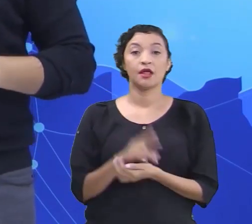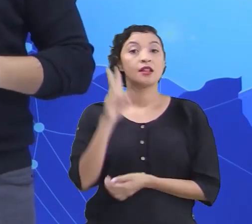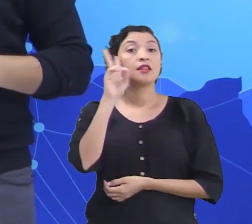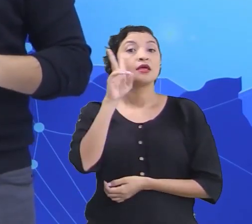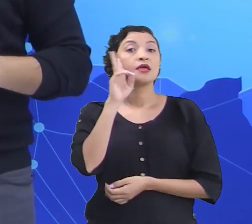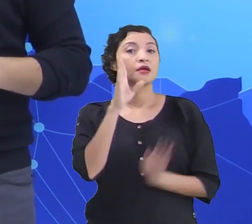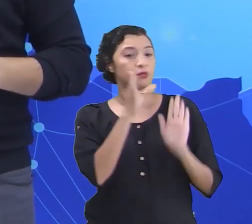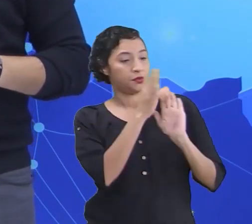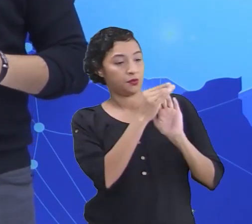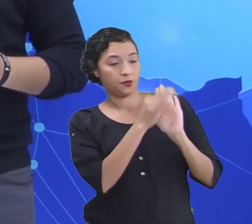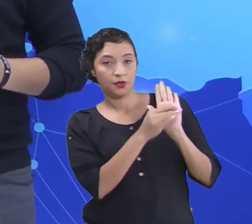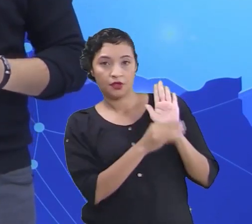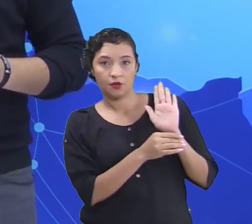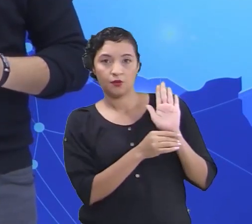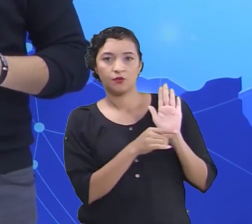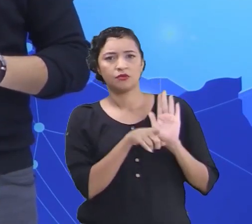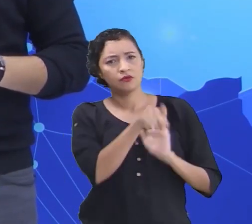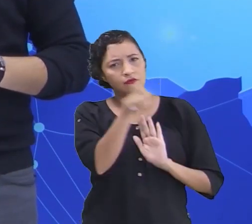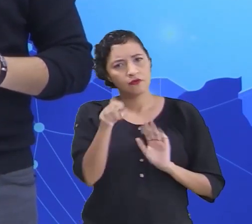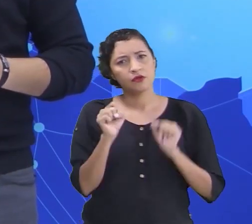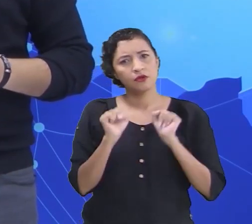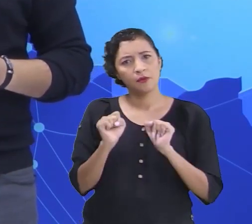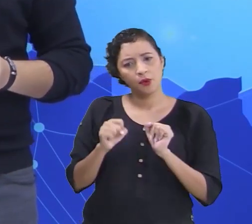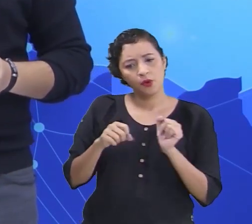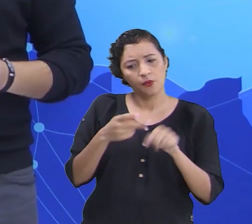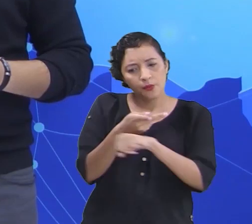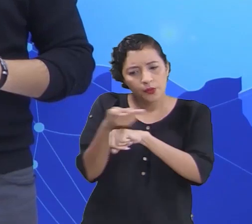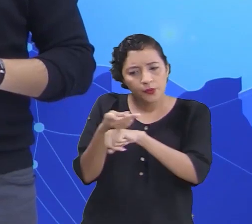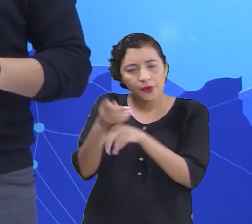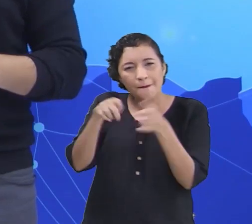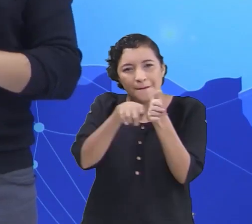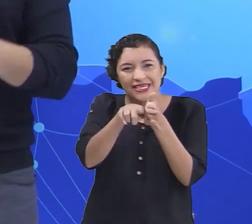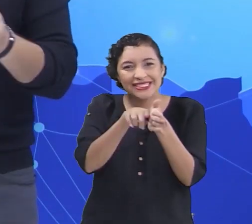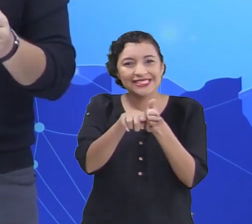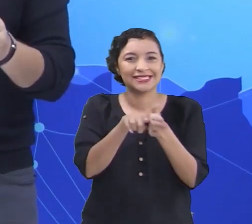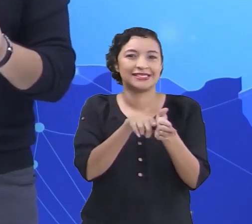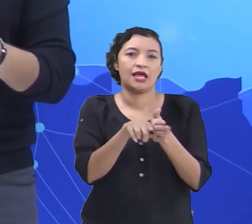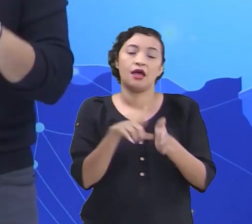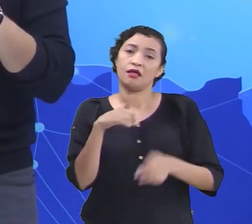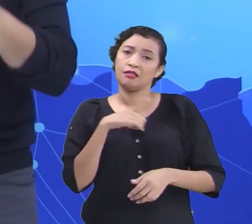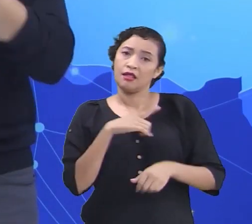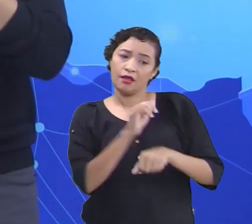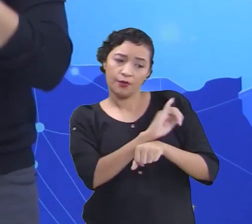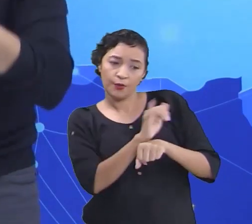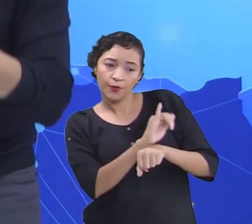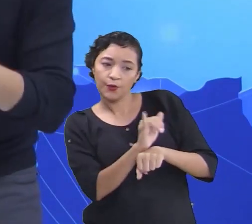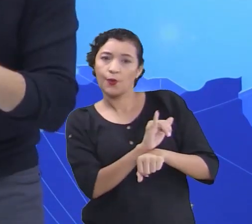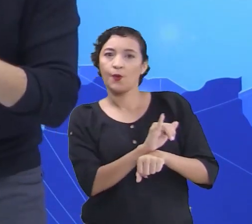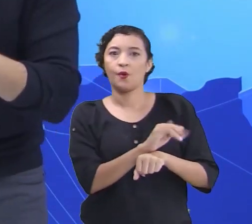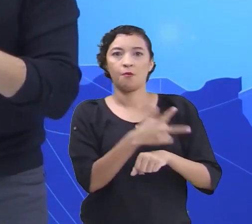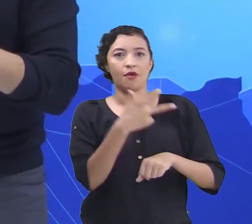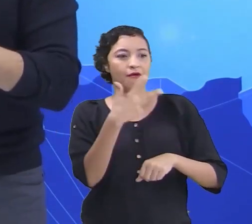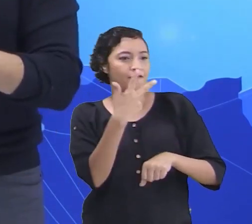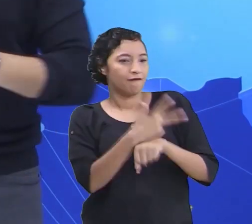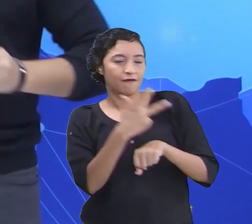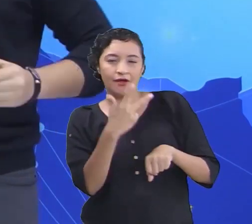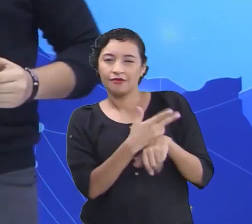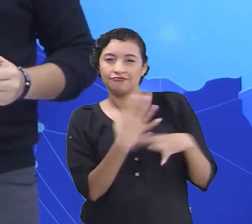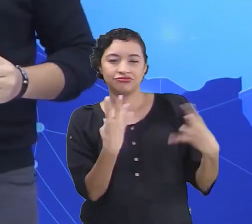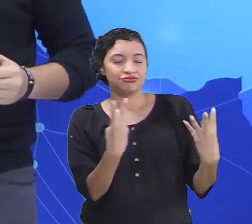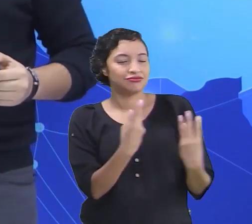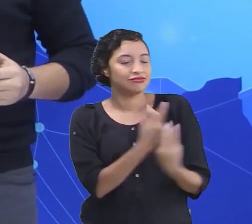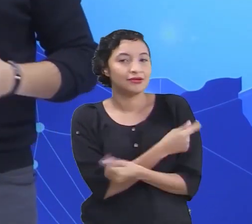nosso conteúdo? Busquem o nosso conteúdo em outros lugares. Tem o YouTube, tem vídeos maravilhosos. Tem a